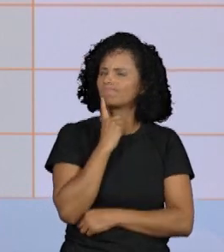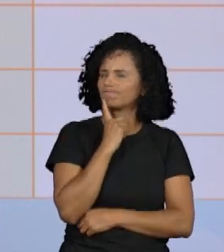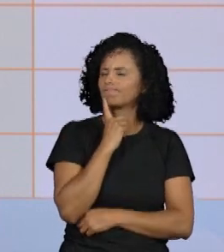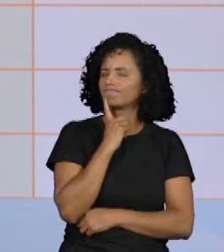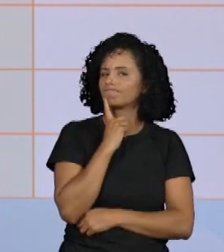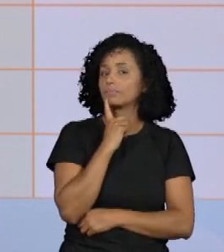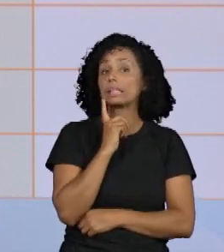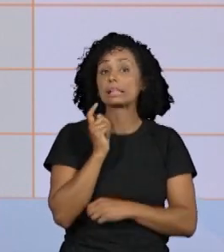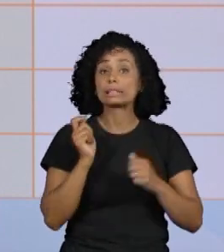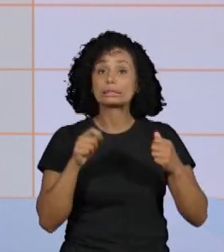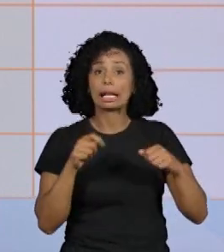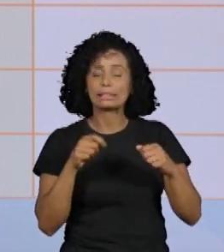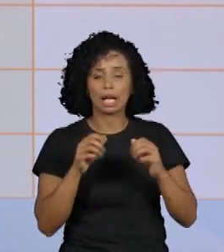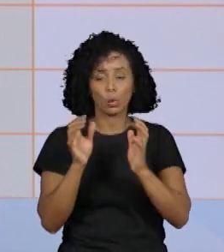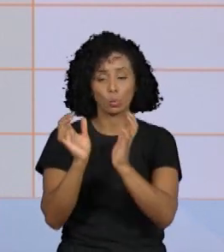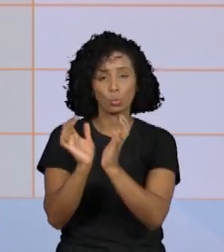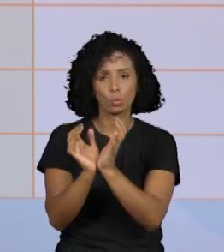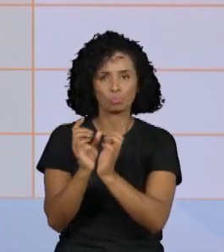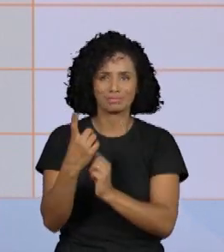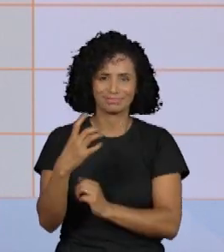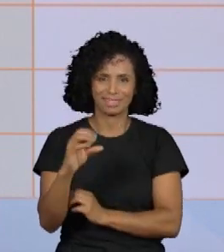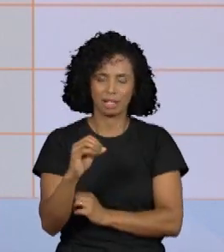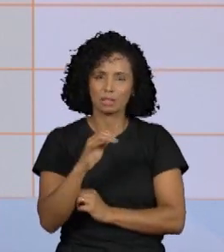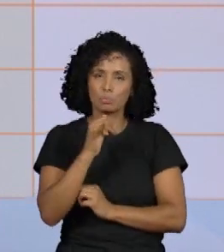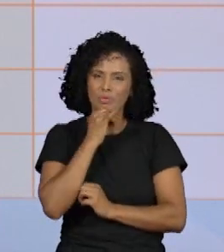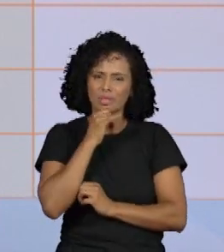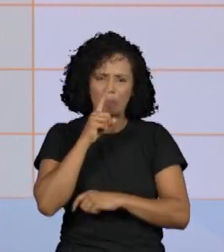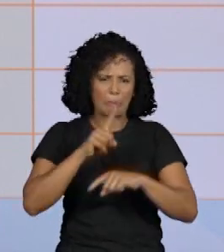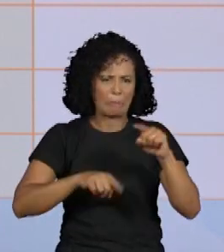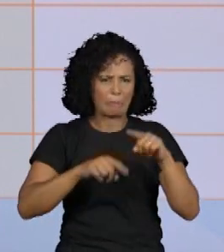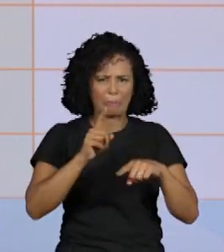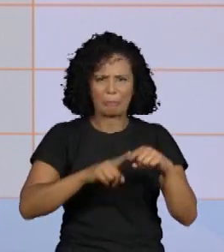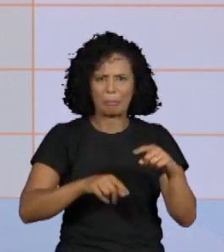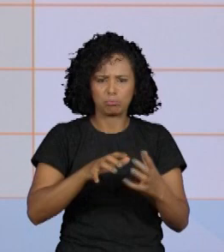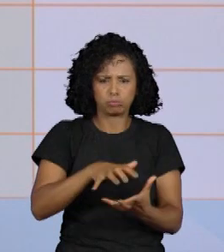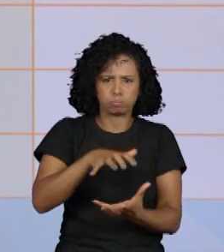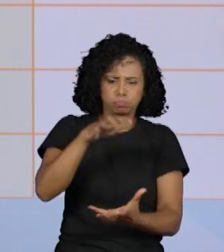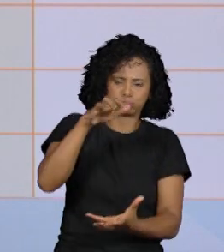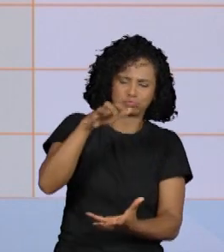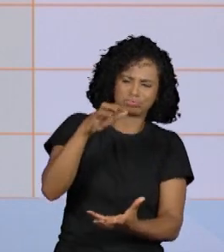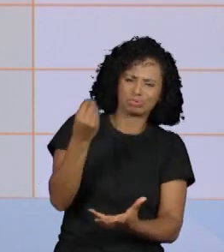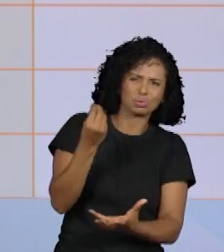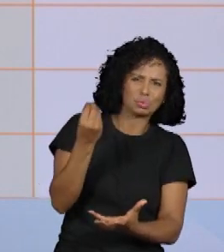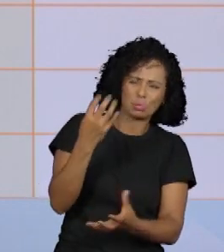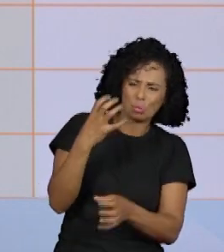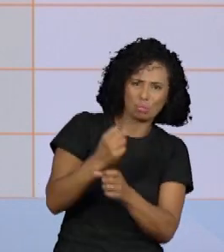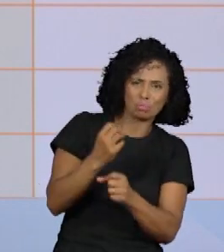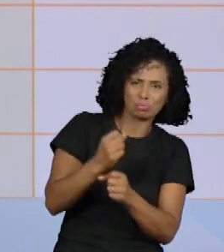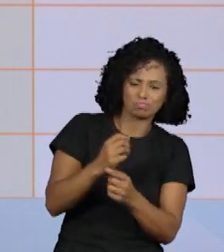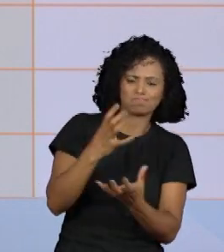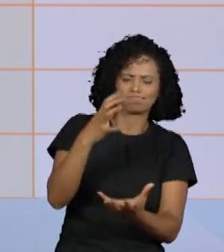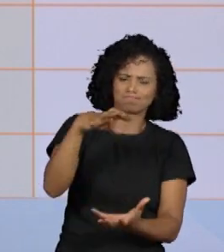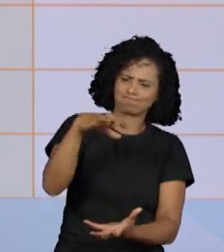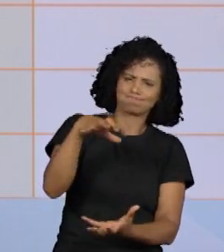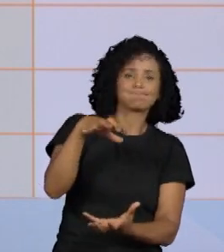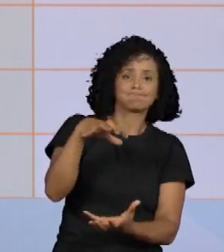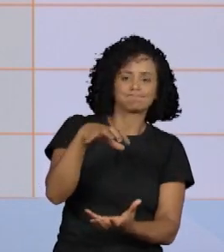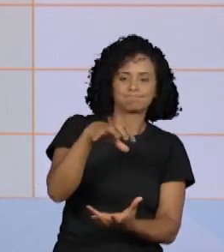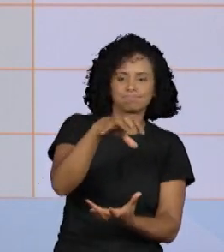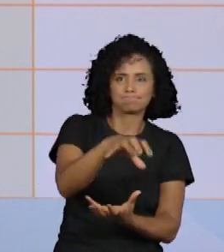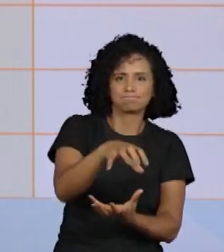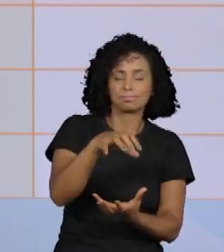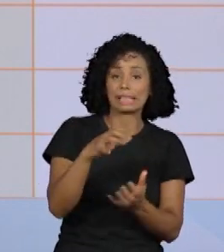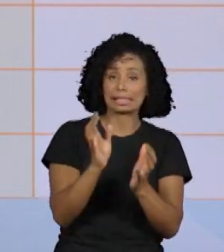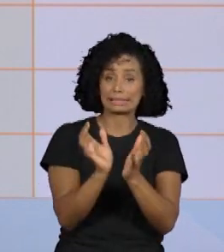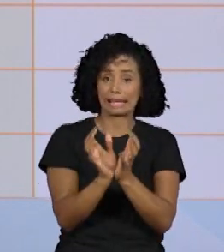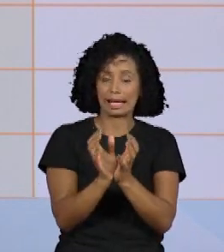10. Quando temos um grande número de objetos para contar, se nós separarmos em grupos de 10, já facilita a nossa